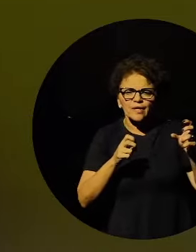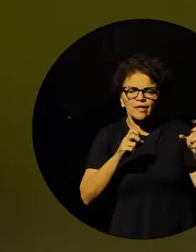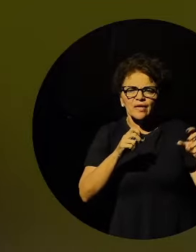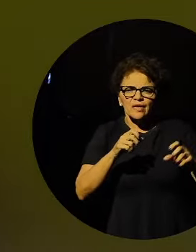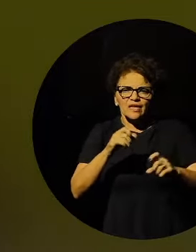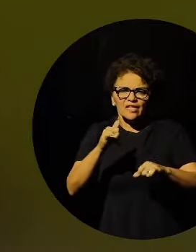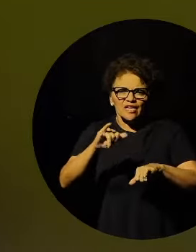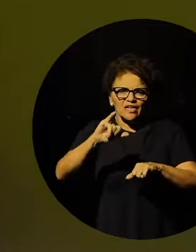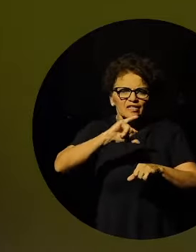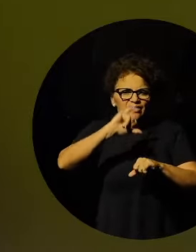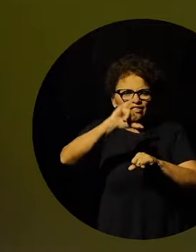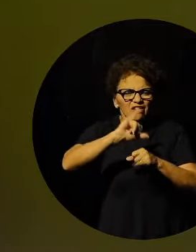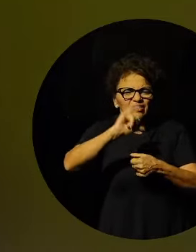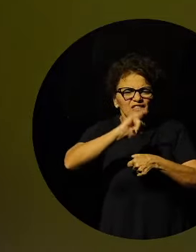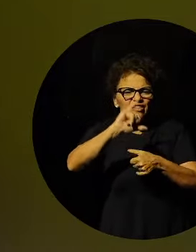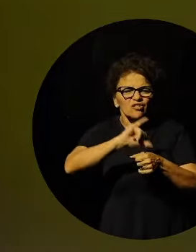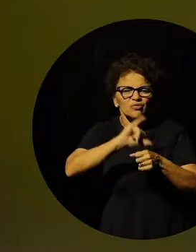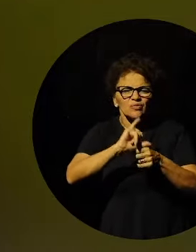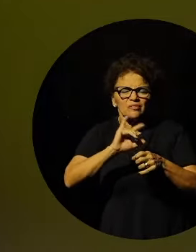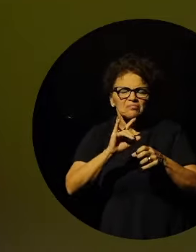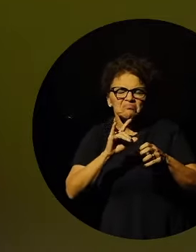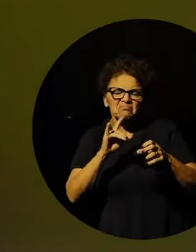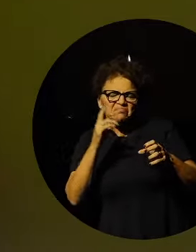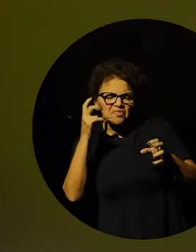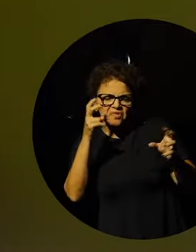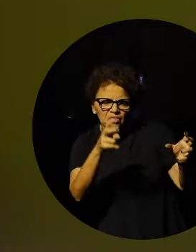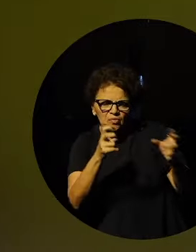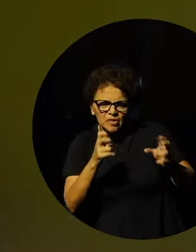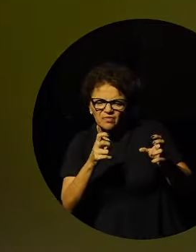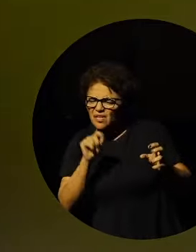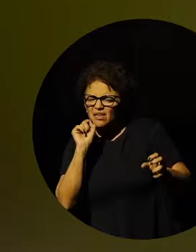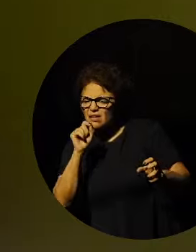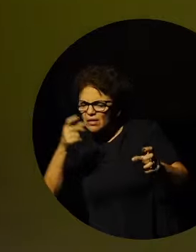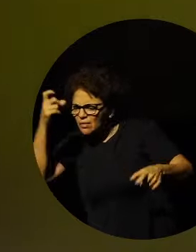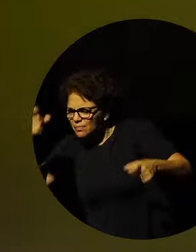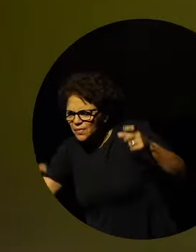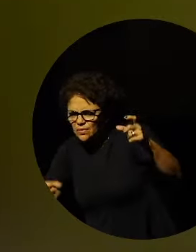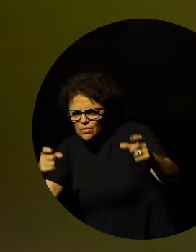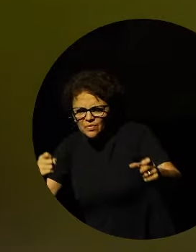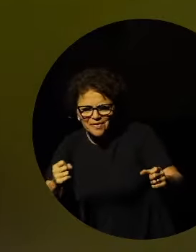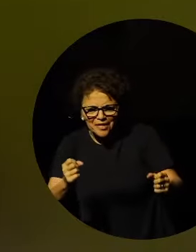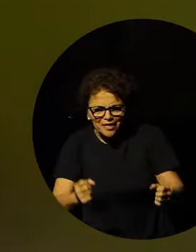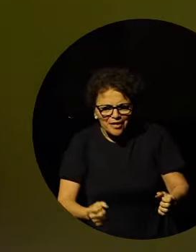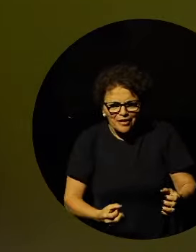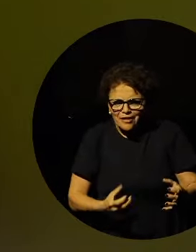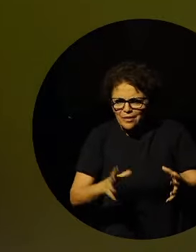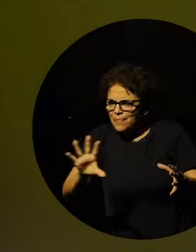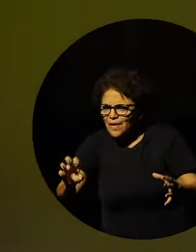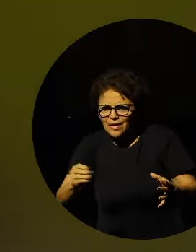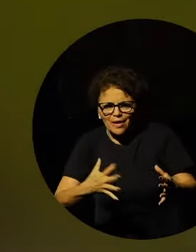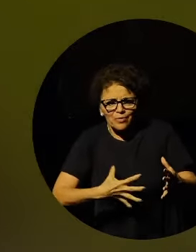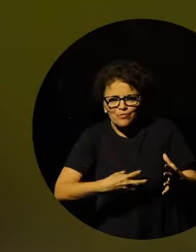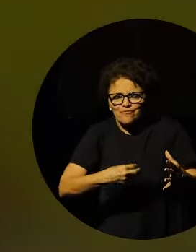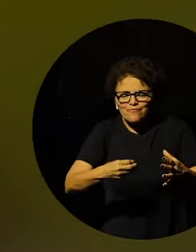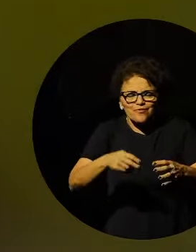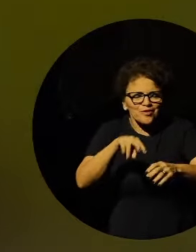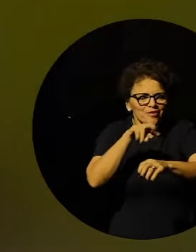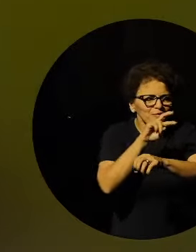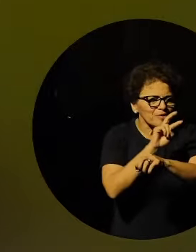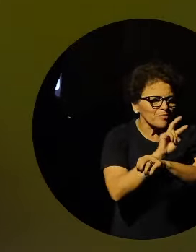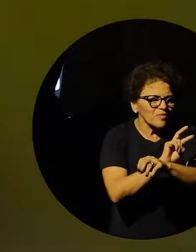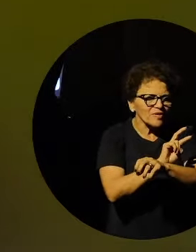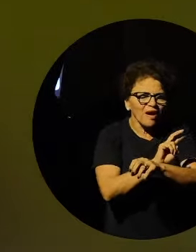povo é esse? Que pessoas são essas que deram banho no meu filho? Que